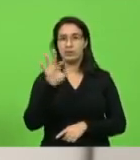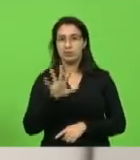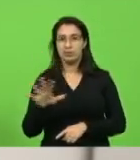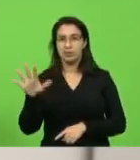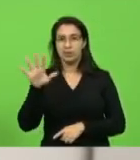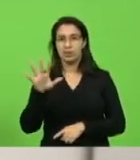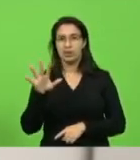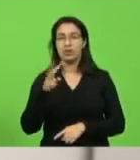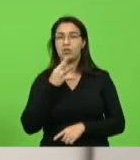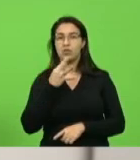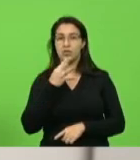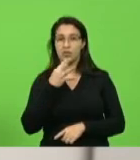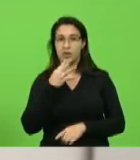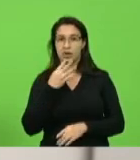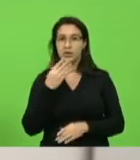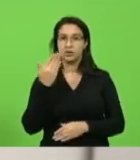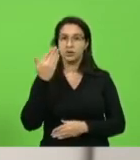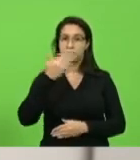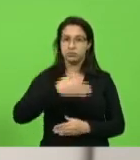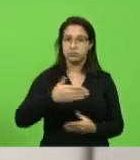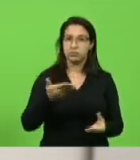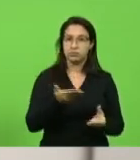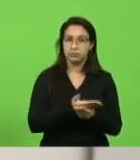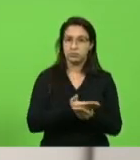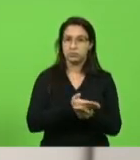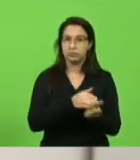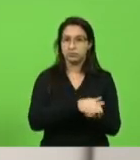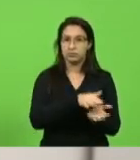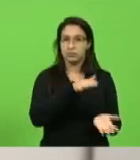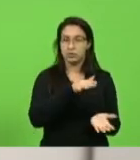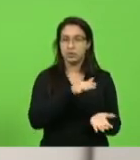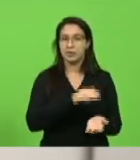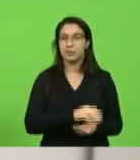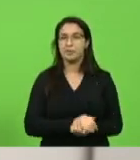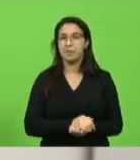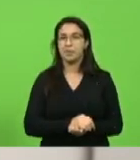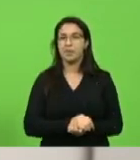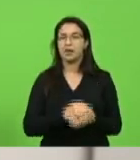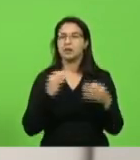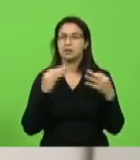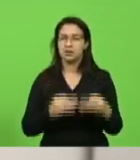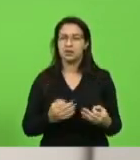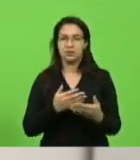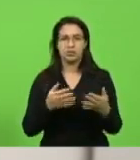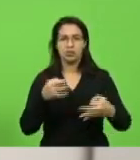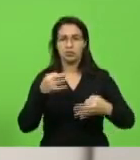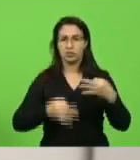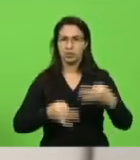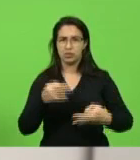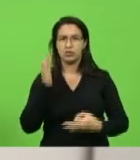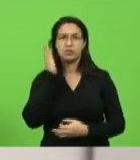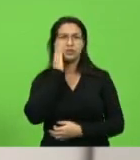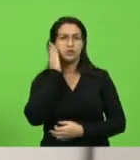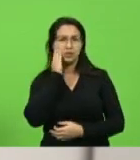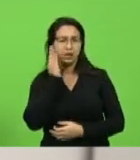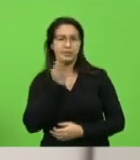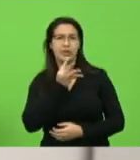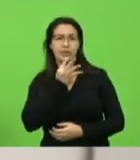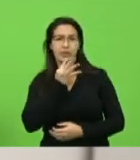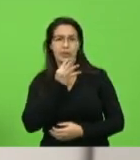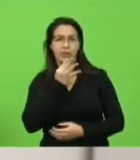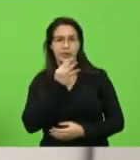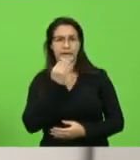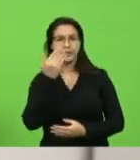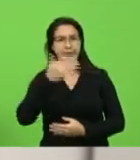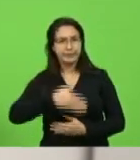autos. Eu tenho certeza que os julgadores aqui presentes devem conhecer os autos, assim como